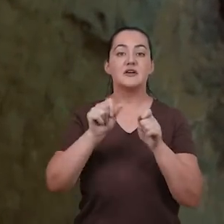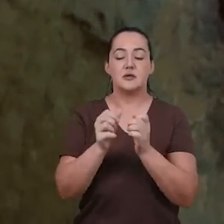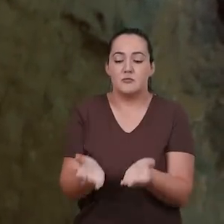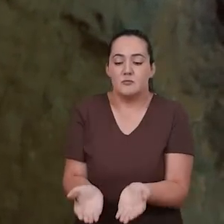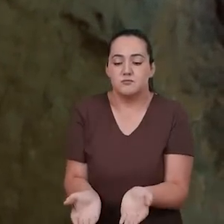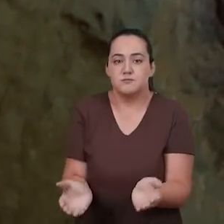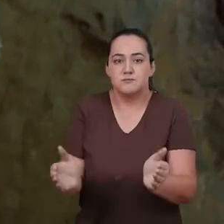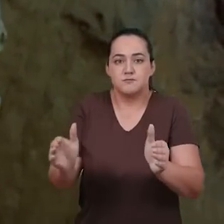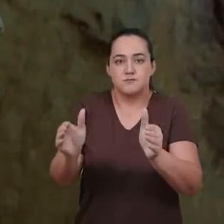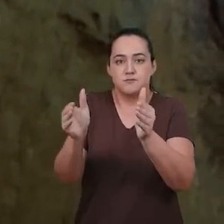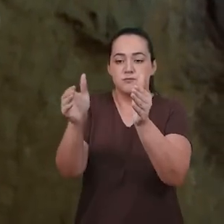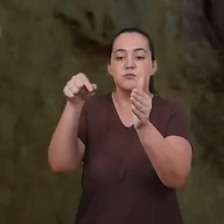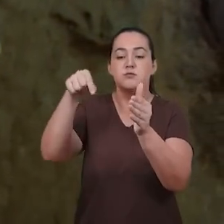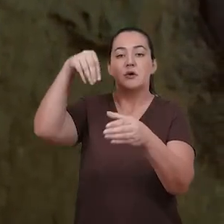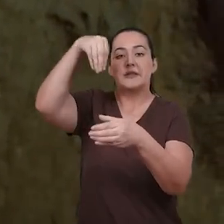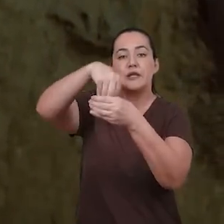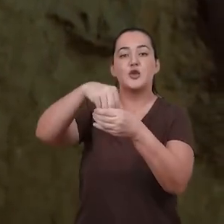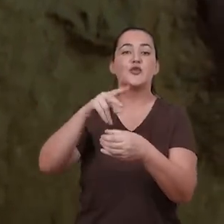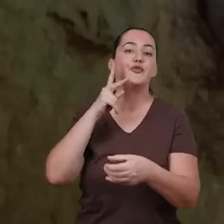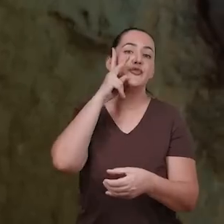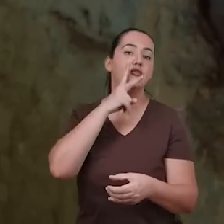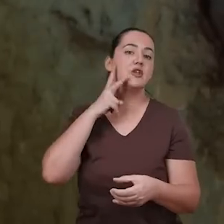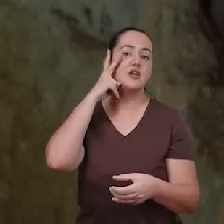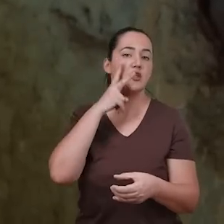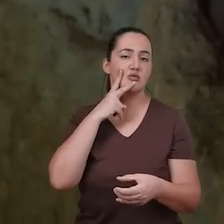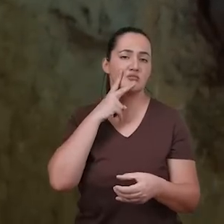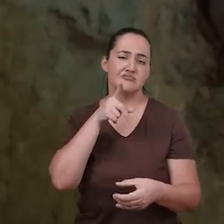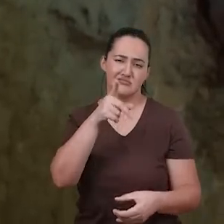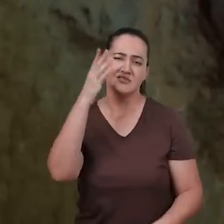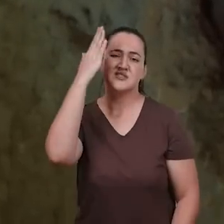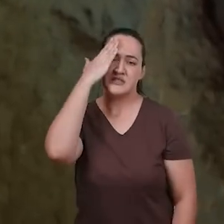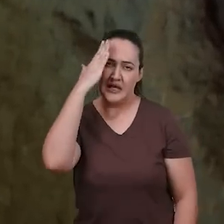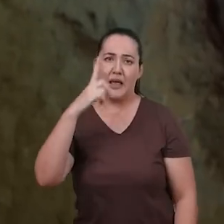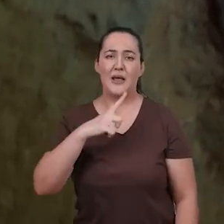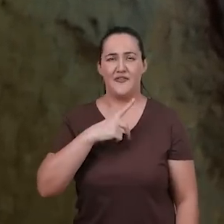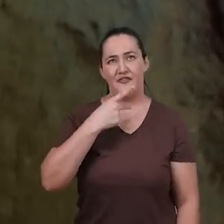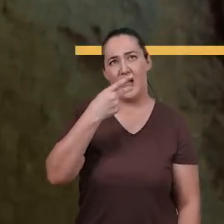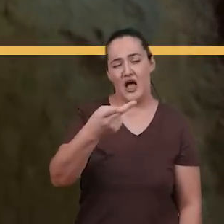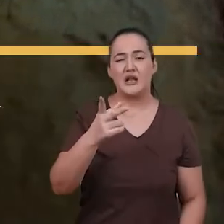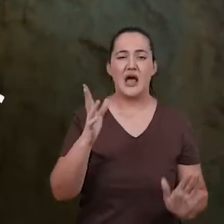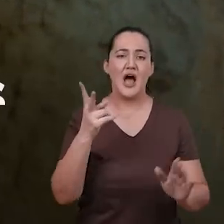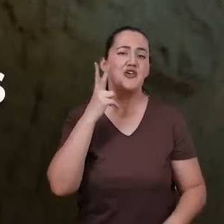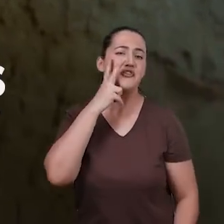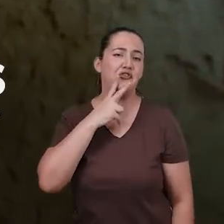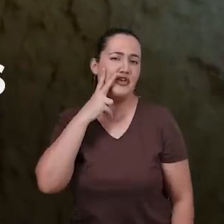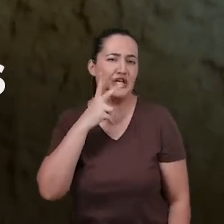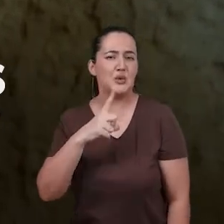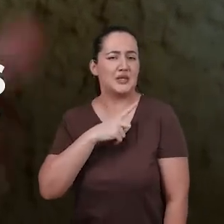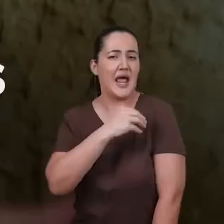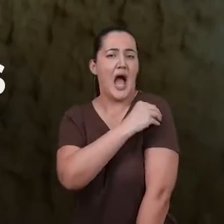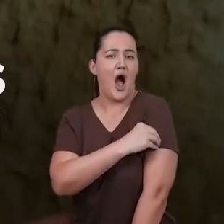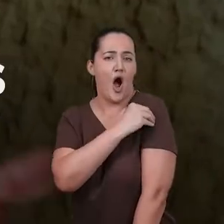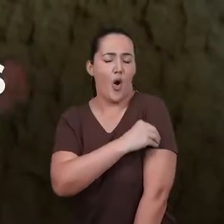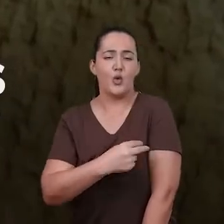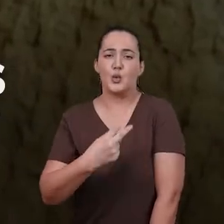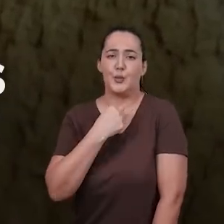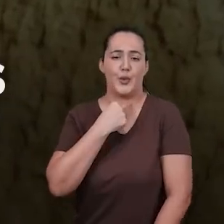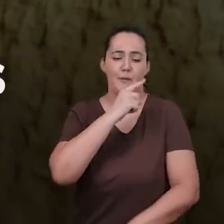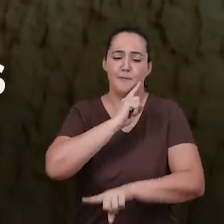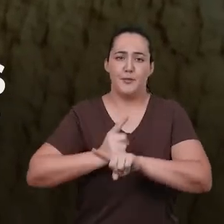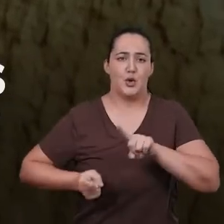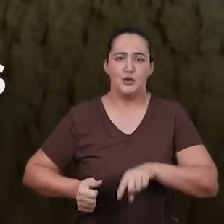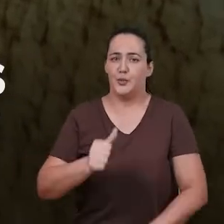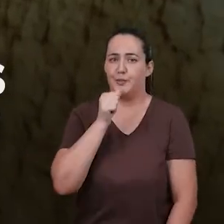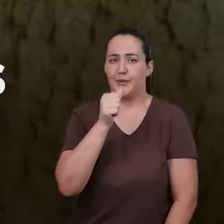de vinho. E eu sei que há toda uma discussão sobre a questão do consumo do vinho pelos cristãos, se o cristão pode tomar